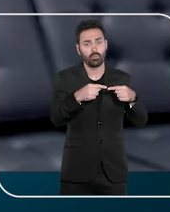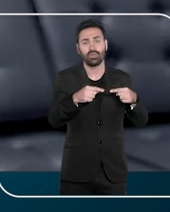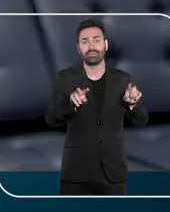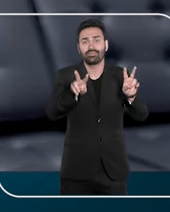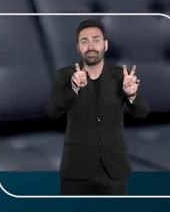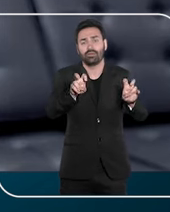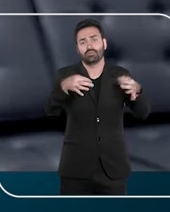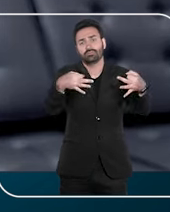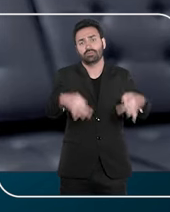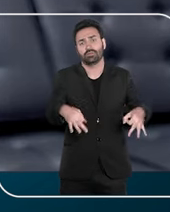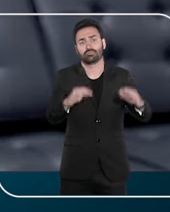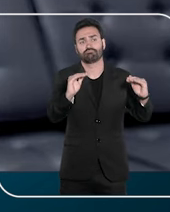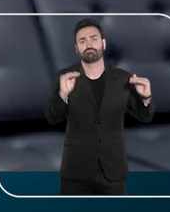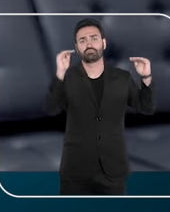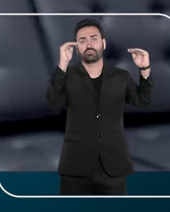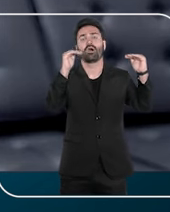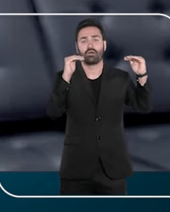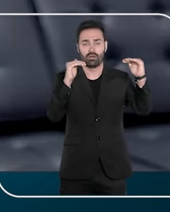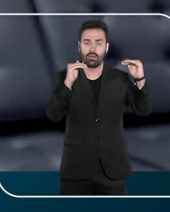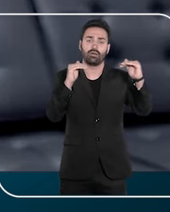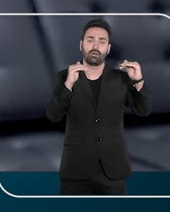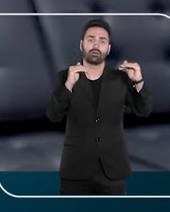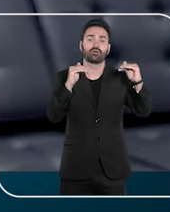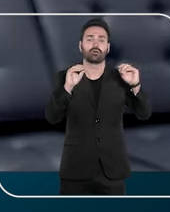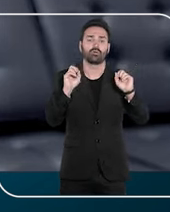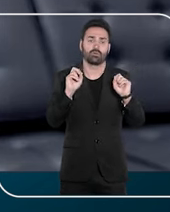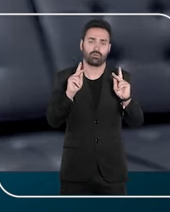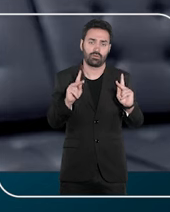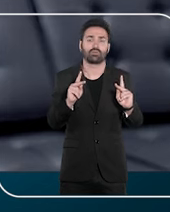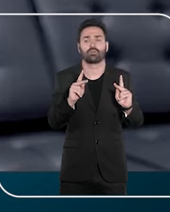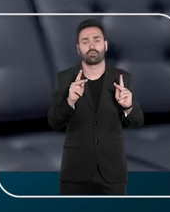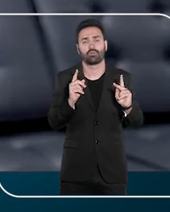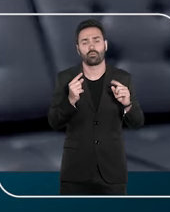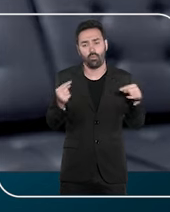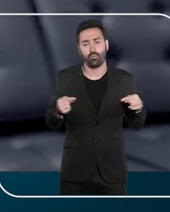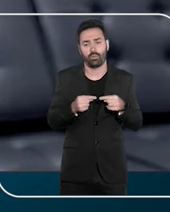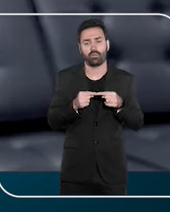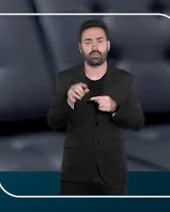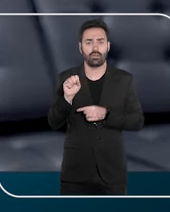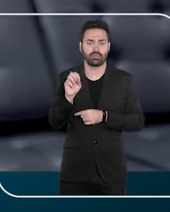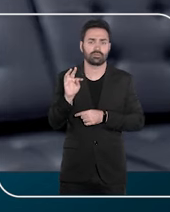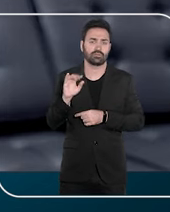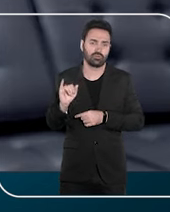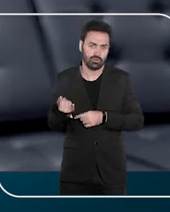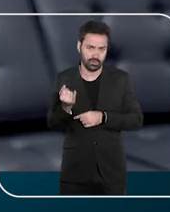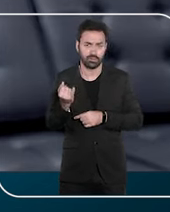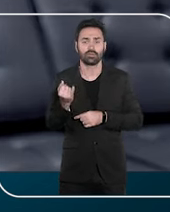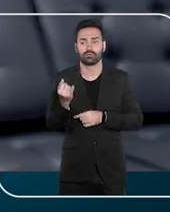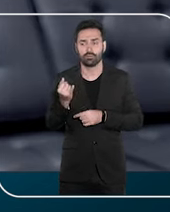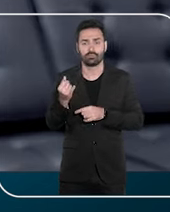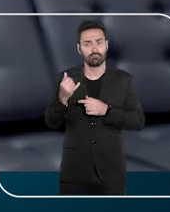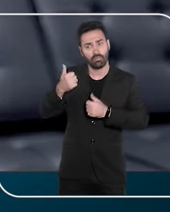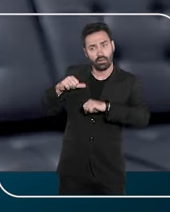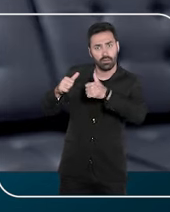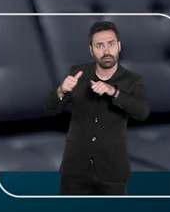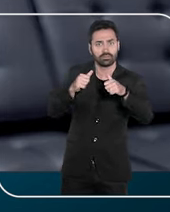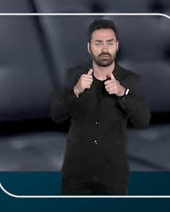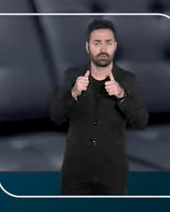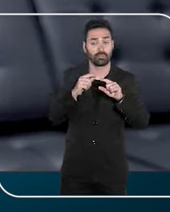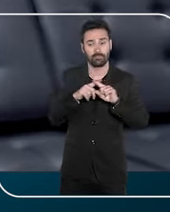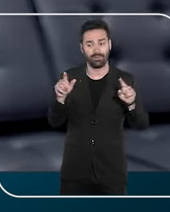mereçam a análise desses dois tribunais. Particularmente o STJ não